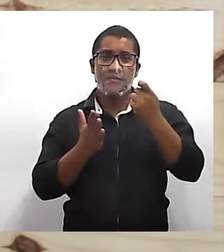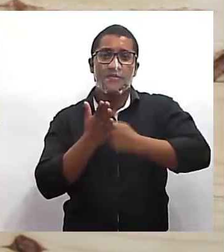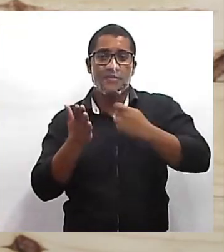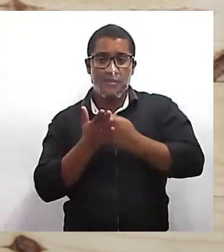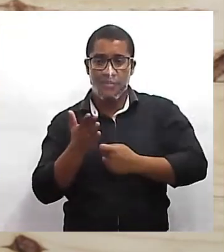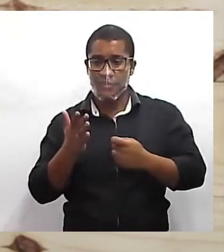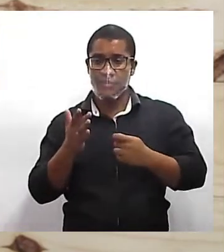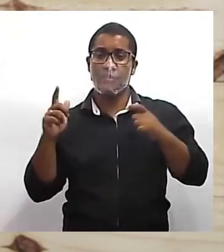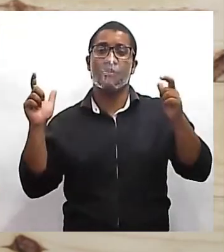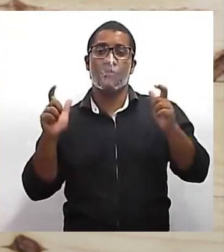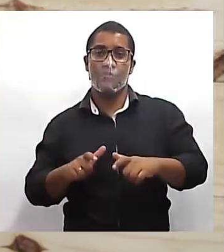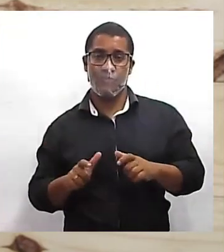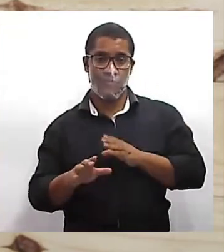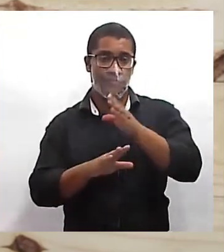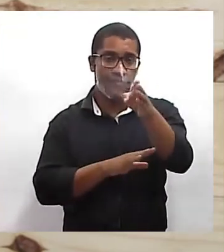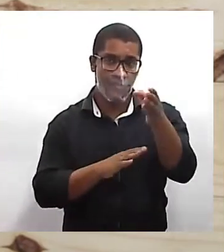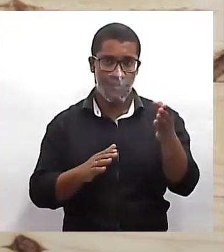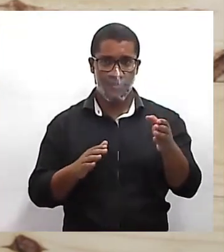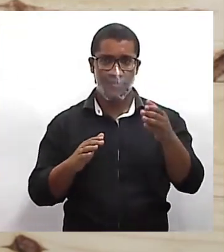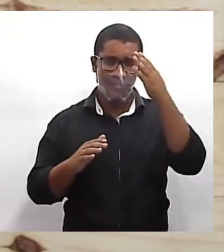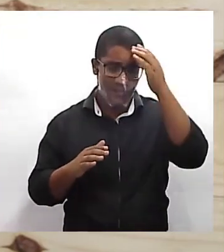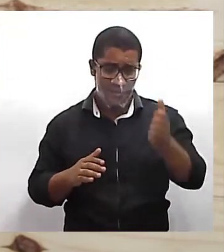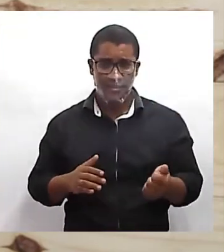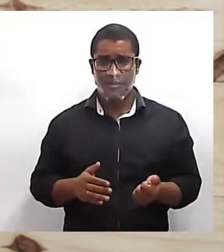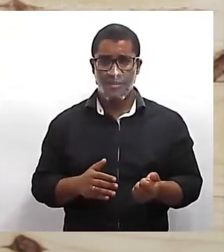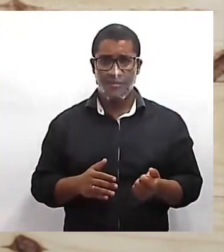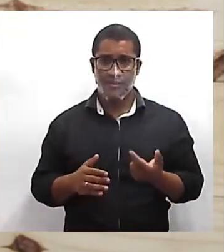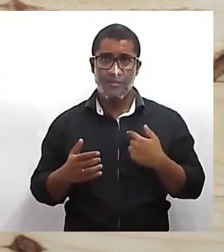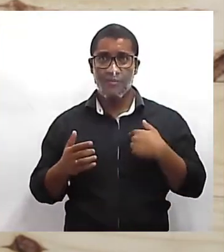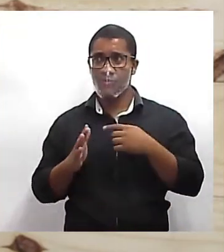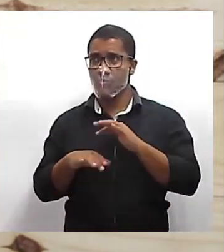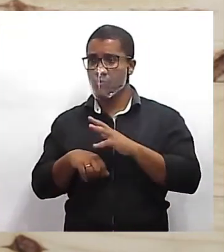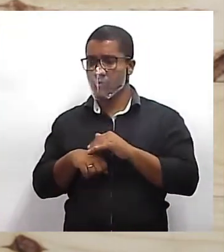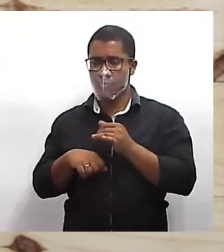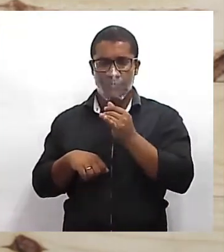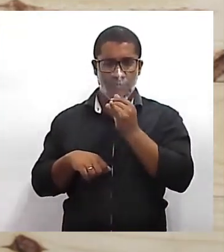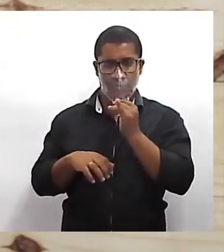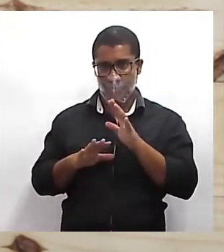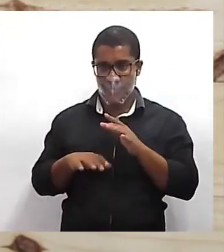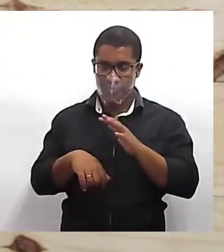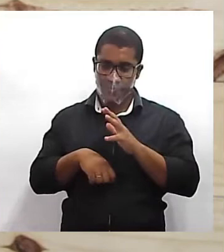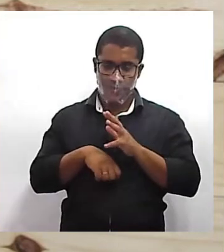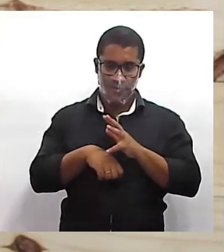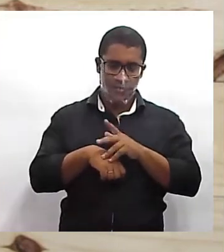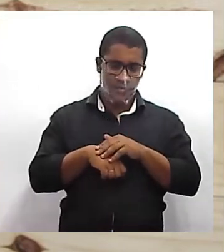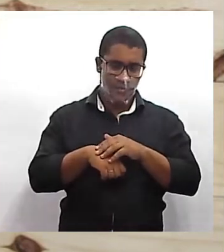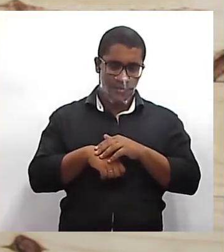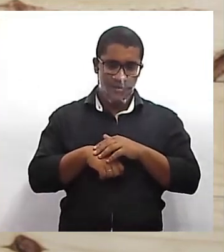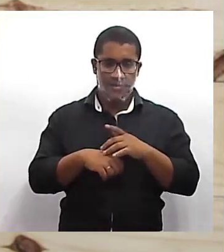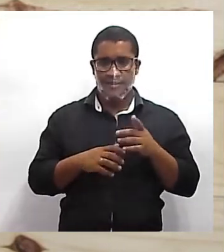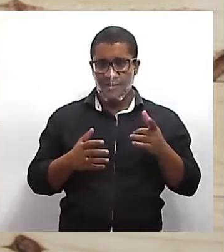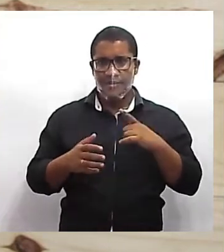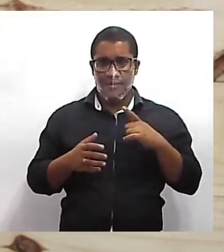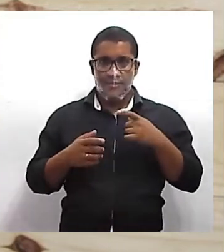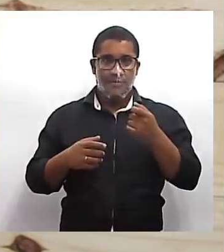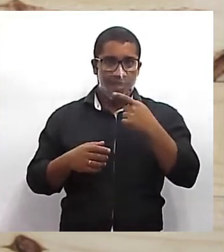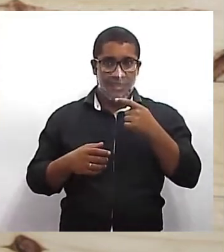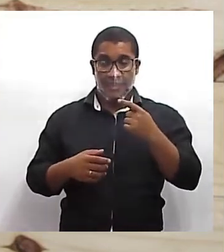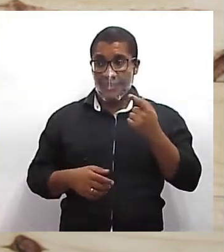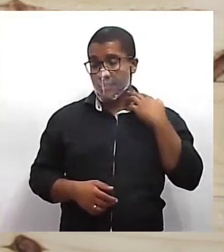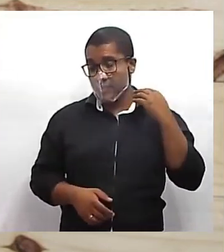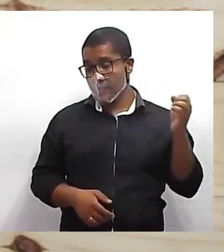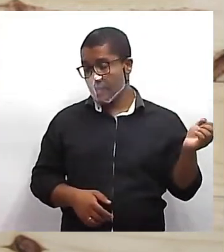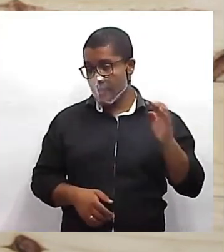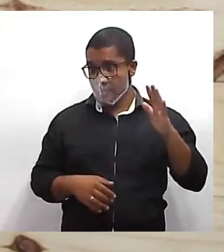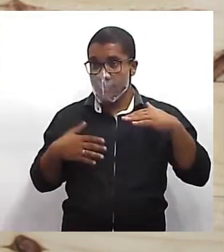aonde ir, não é? Sabe, olha, eu tenho uma doença, por exemplo, eu tenho uma doença que a medicação é extremamente cara. Como é